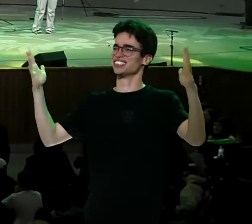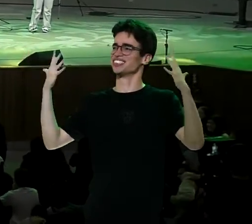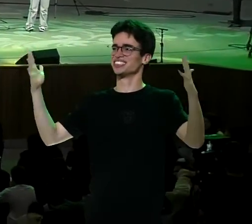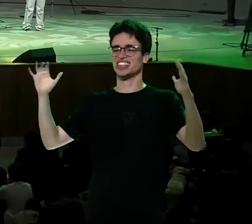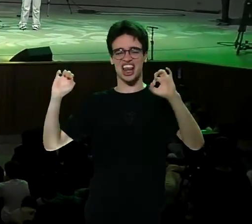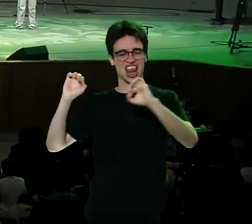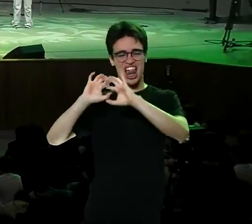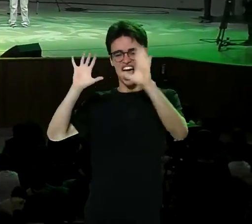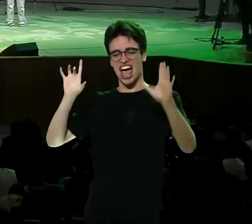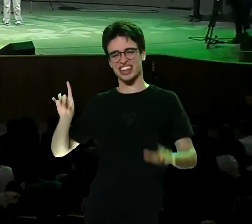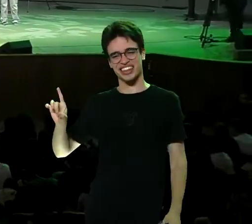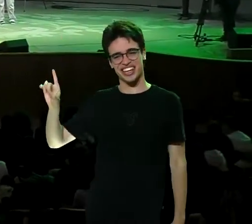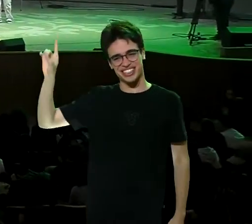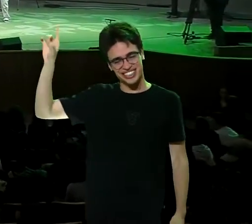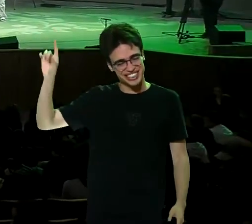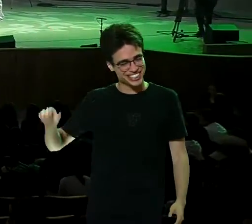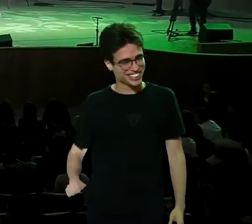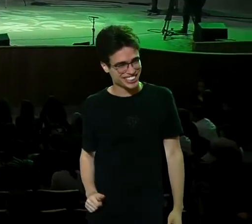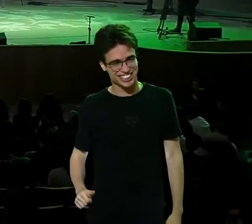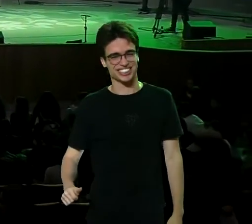Glória a Deus.